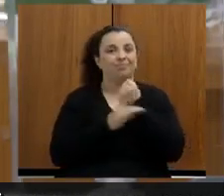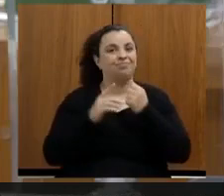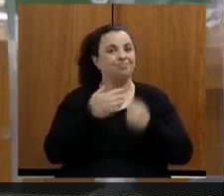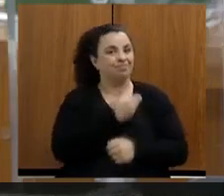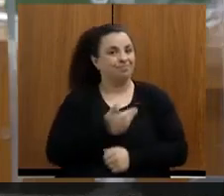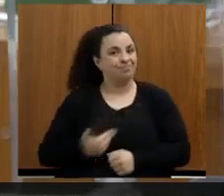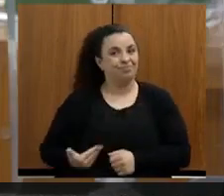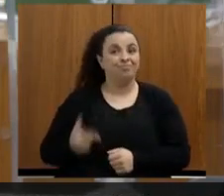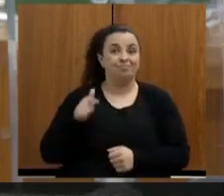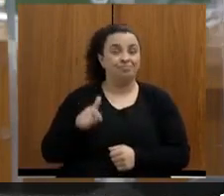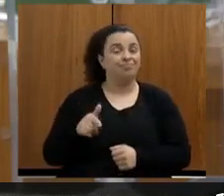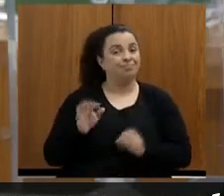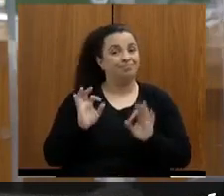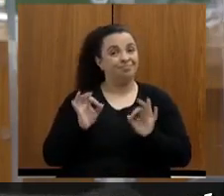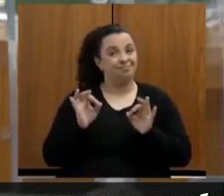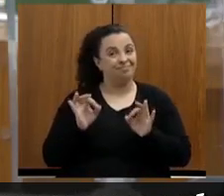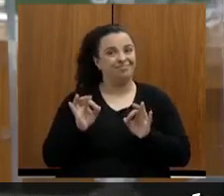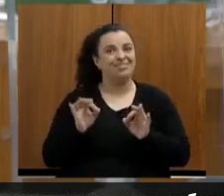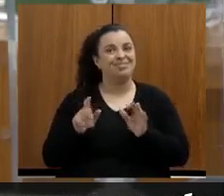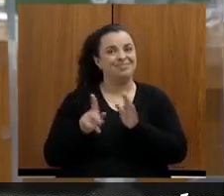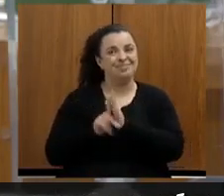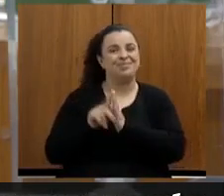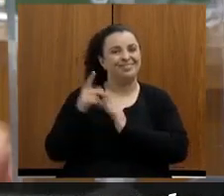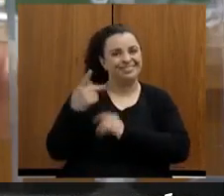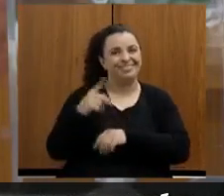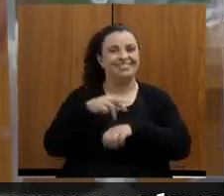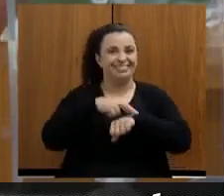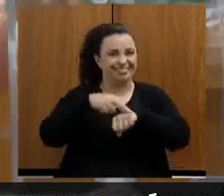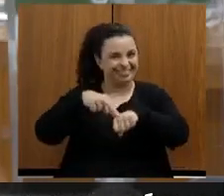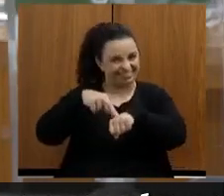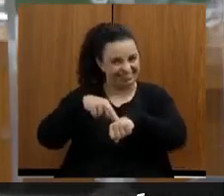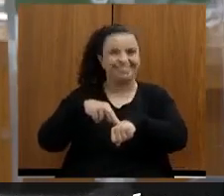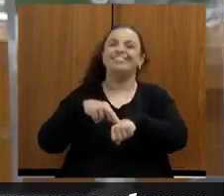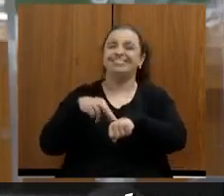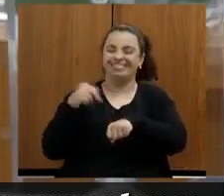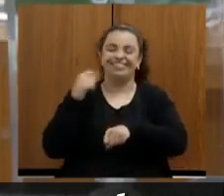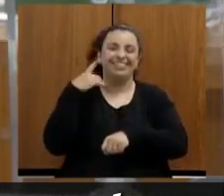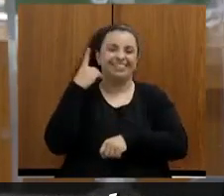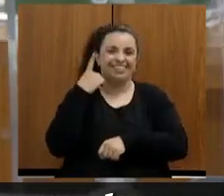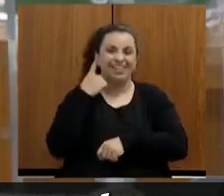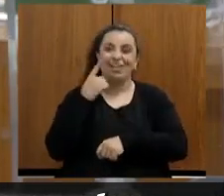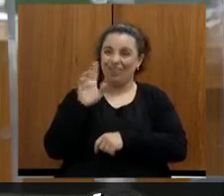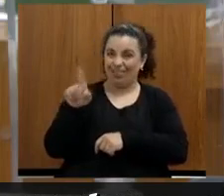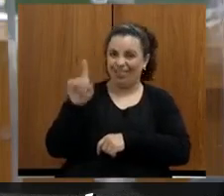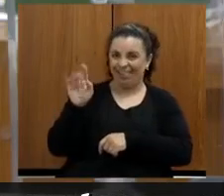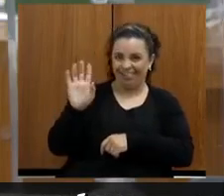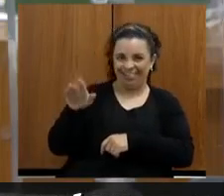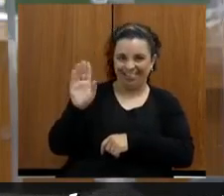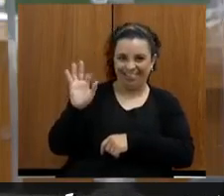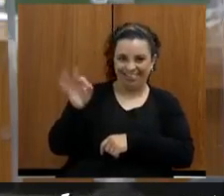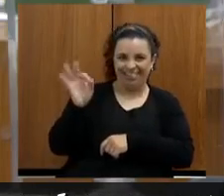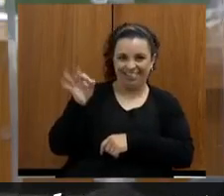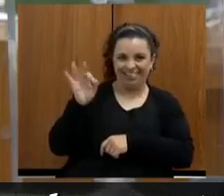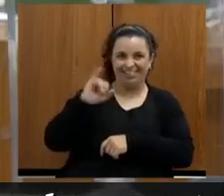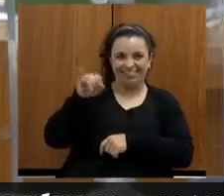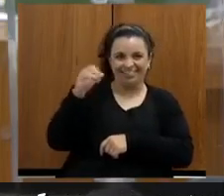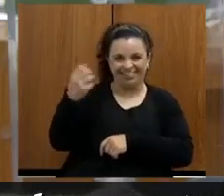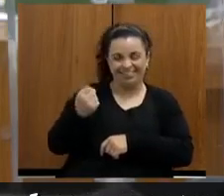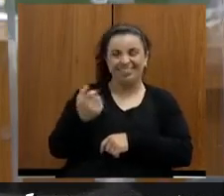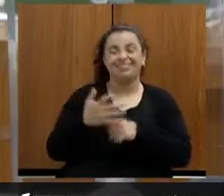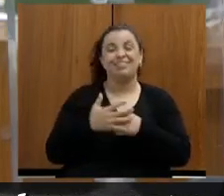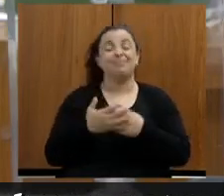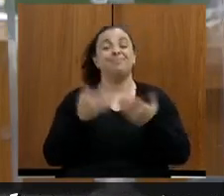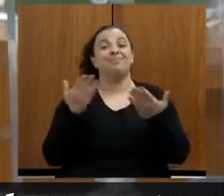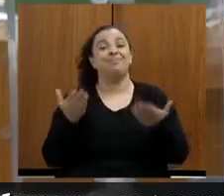já pertence ao Deputado Sargento Rodrigues Neves Radial Leste e não tem jeito e